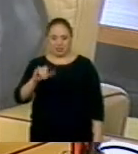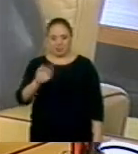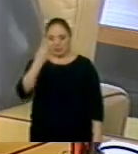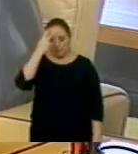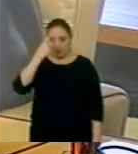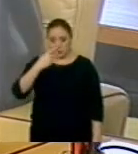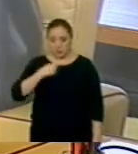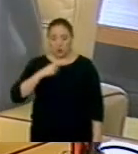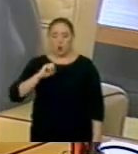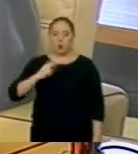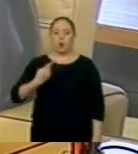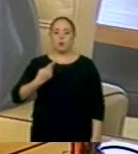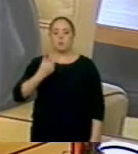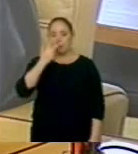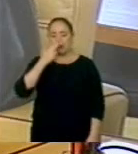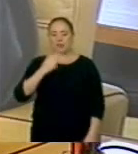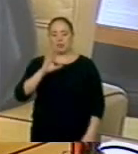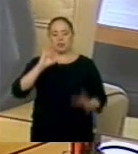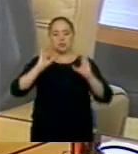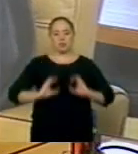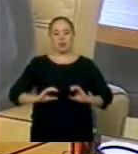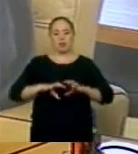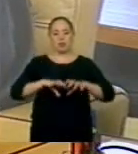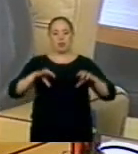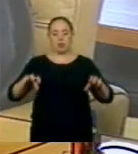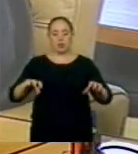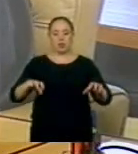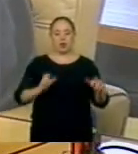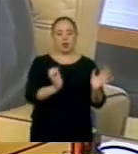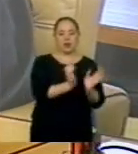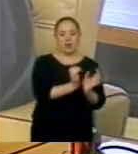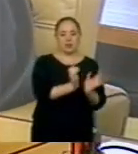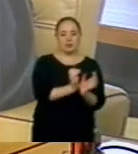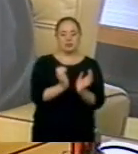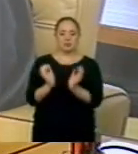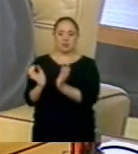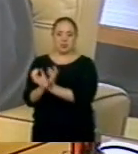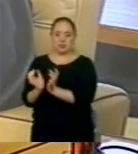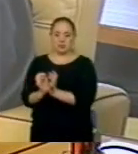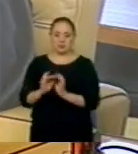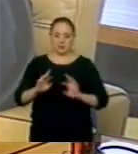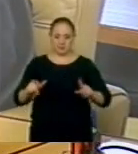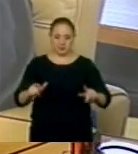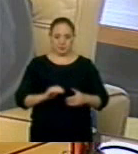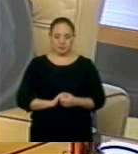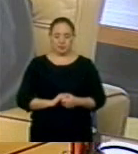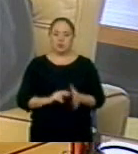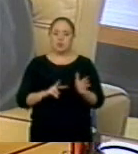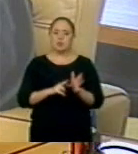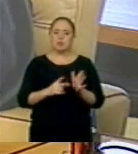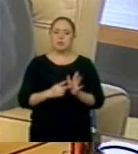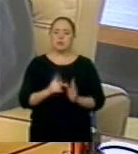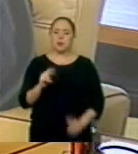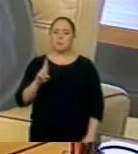entre cidadãos agrupados em classes ou categorias distintas. Trata-se do princípio